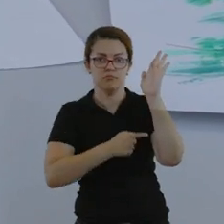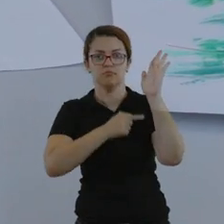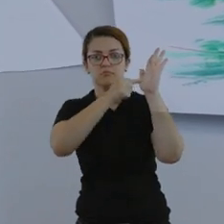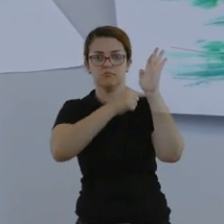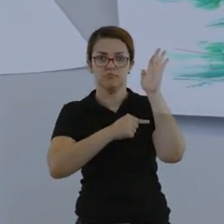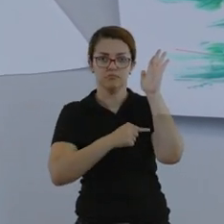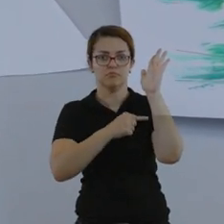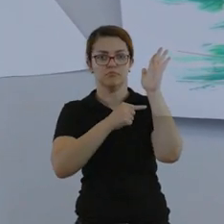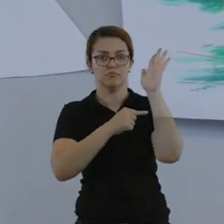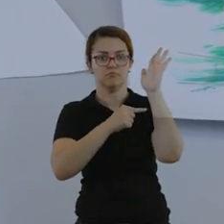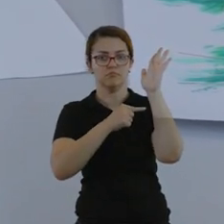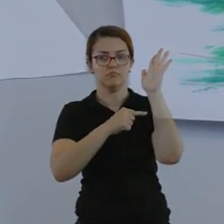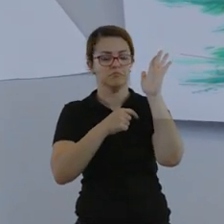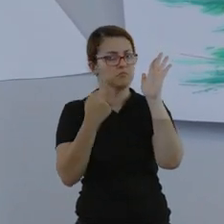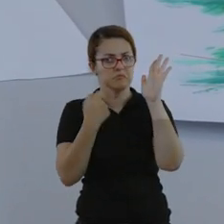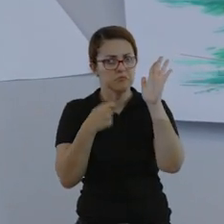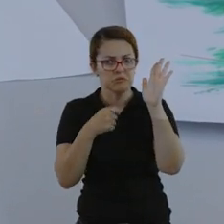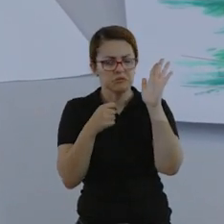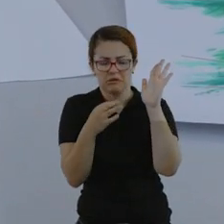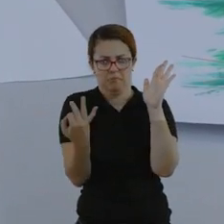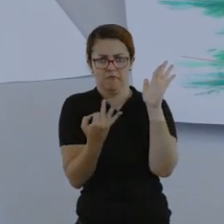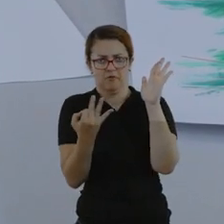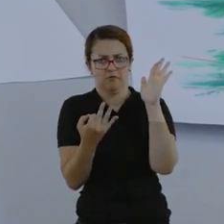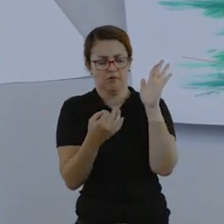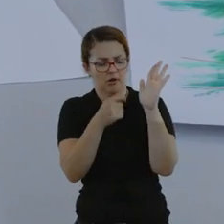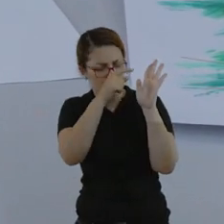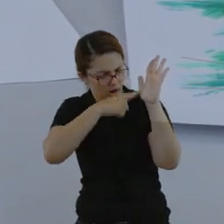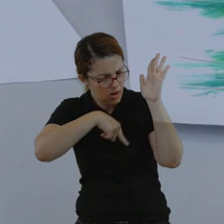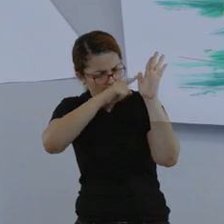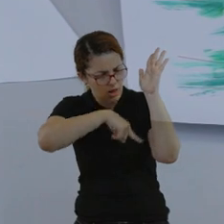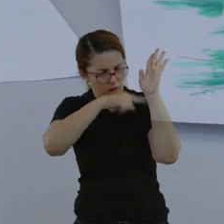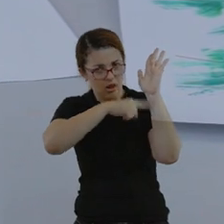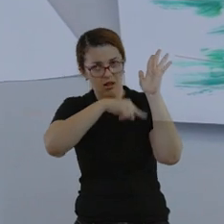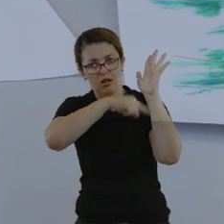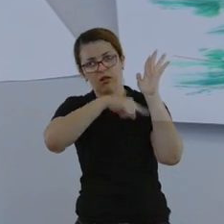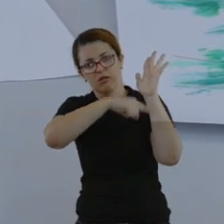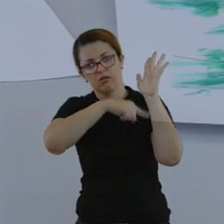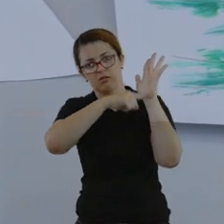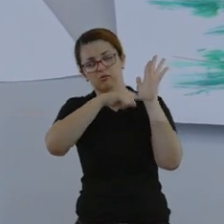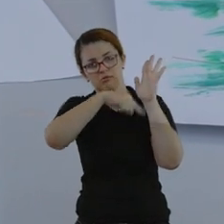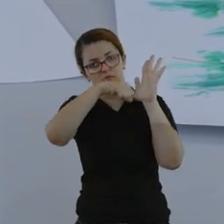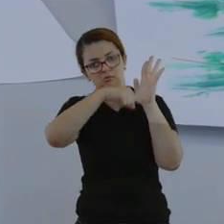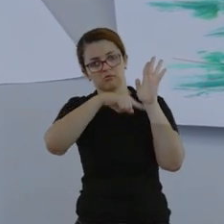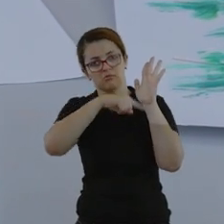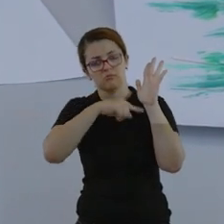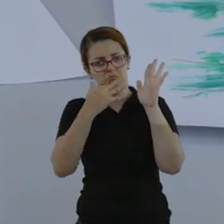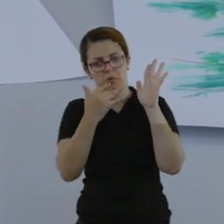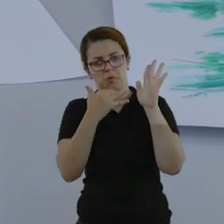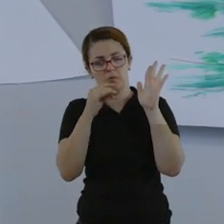da árvore, que não necessariamente precisa estar tudo certinho, ó, é só para dar cor.